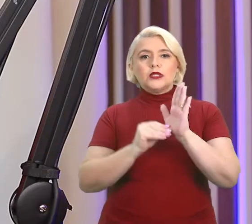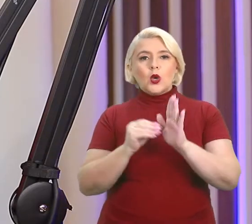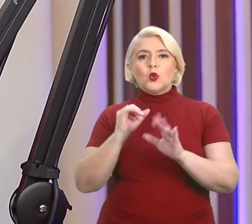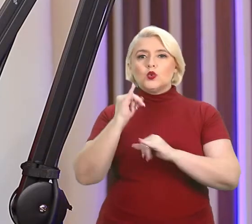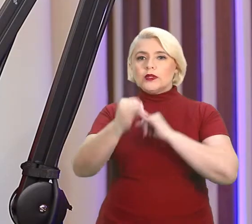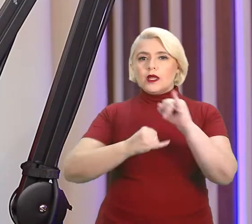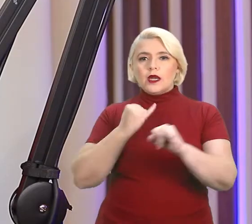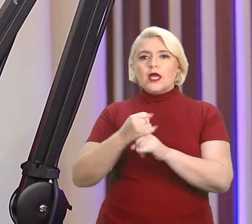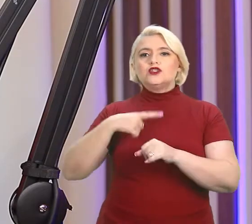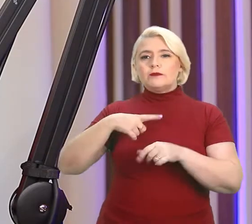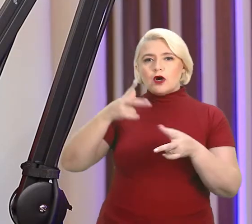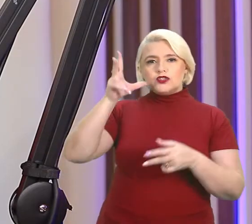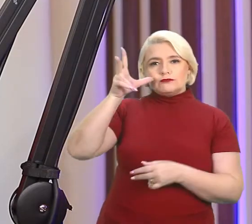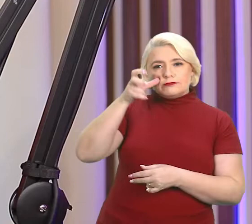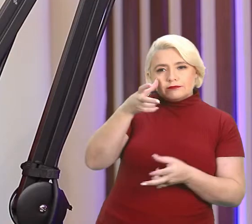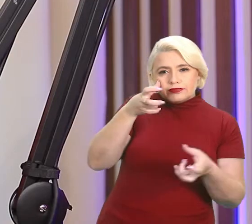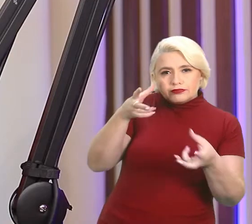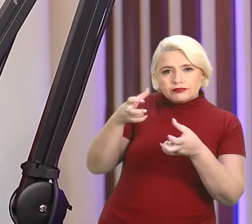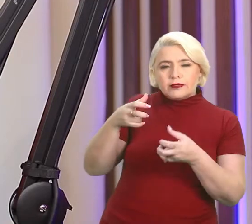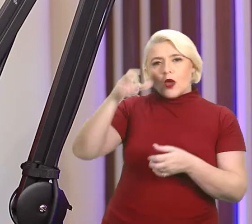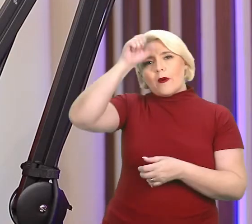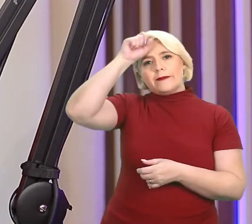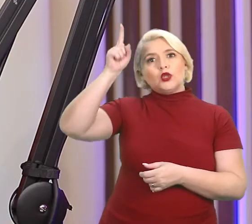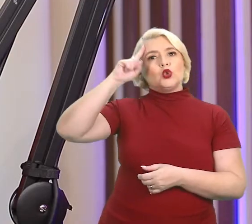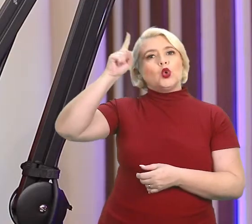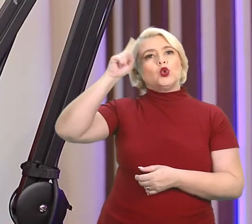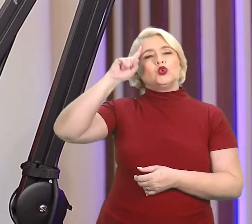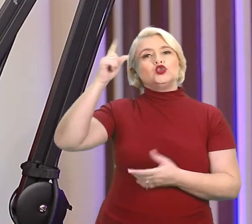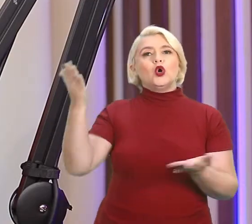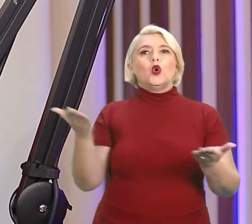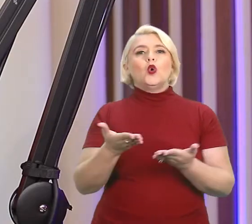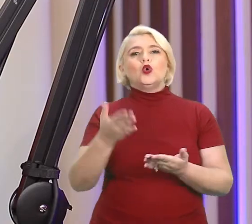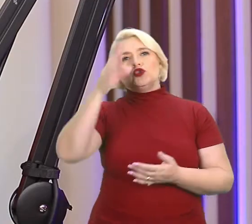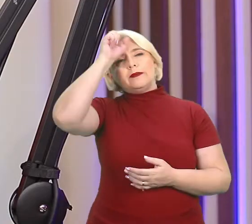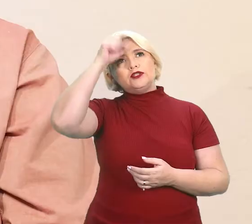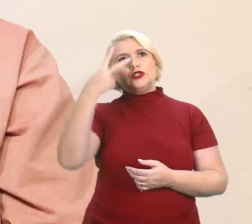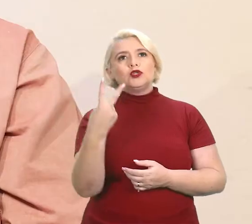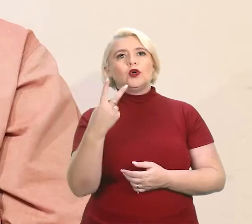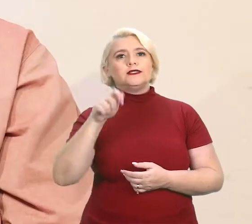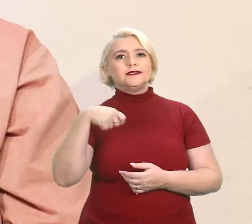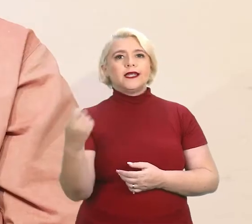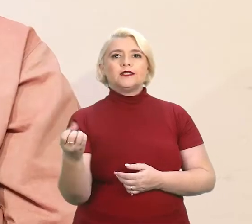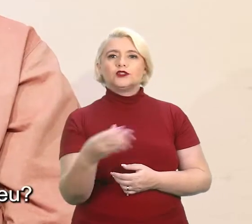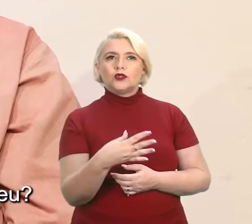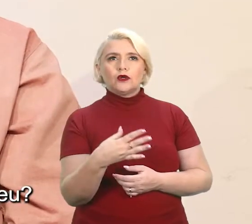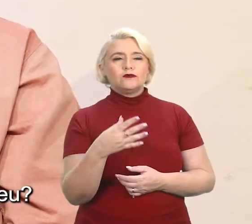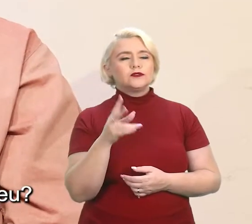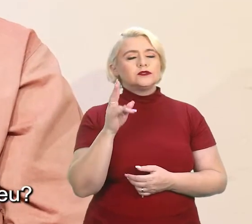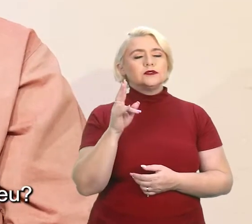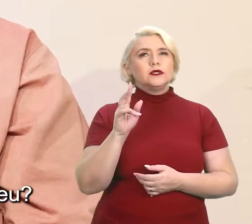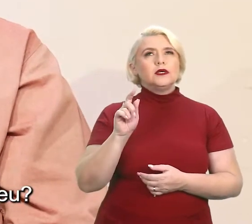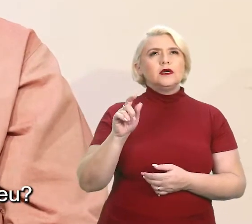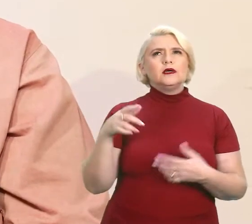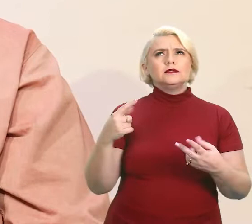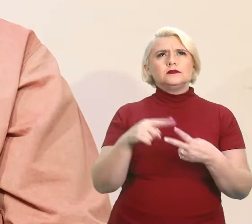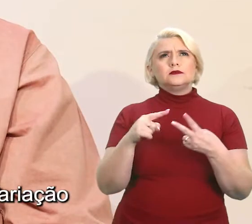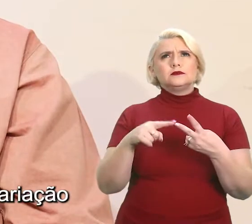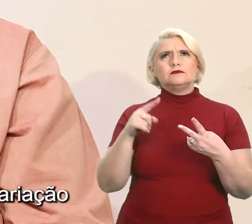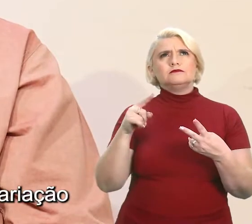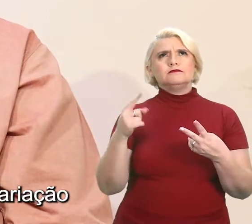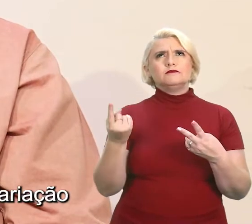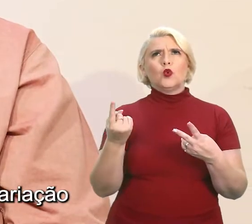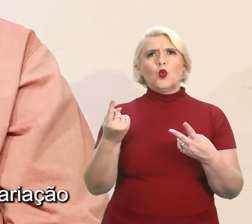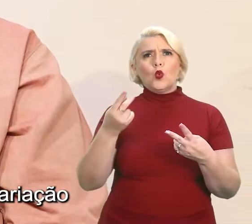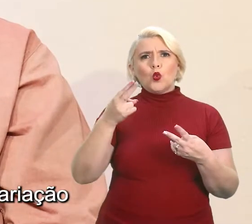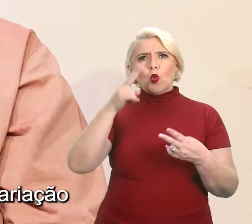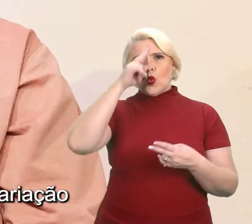gente vai se apropriando disso. Eu aprendo todos os dias, Antônio. Hoje eu aprendi 2 sinais novos. E quais foram os sinais que você aprendeu hoje? Uber, o